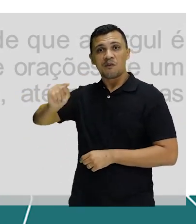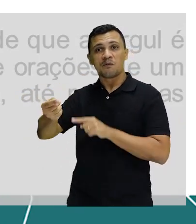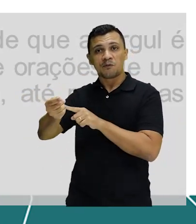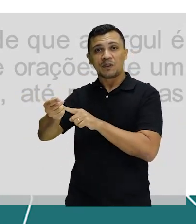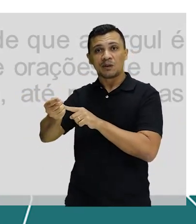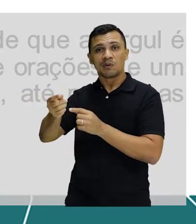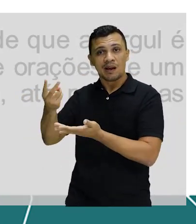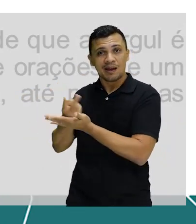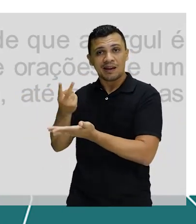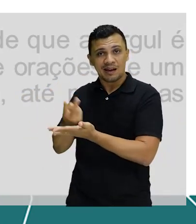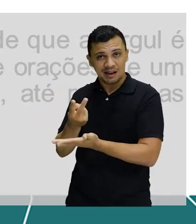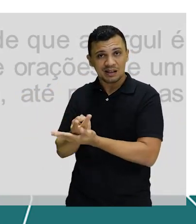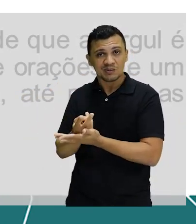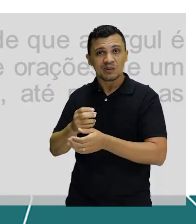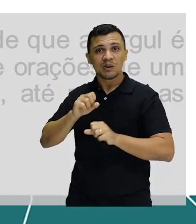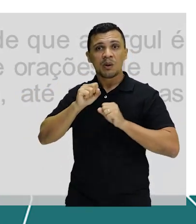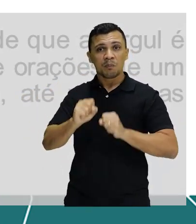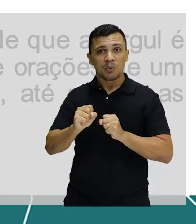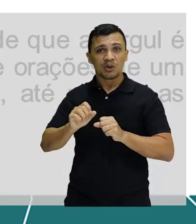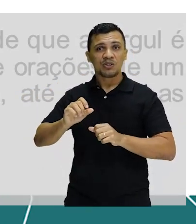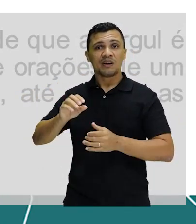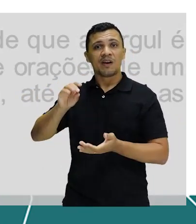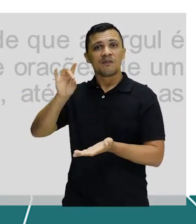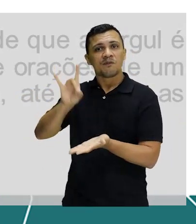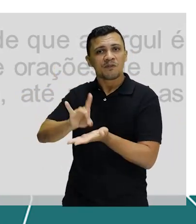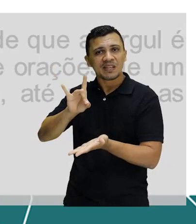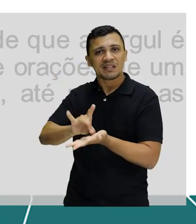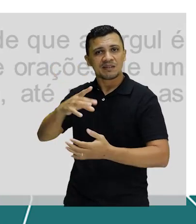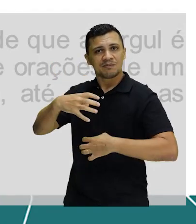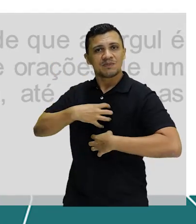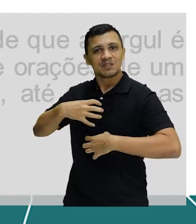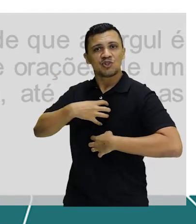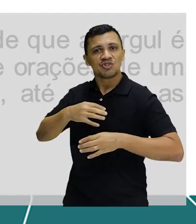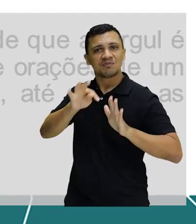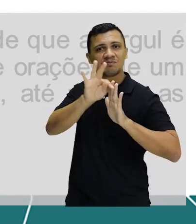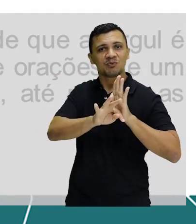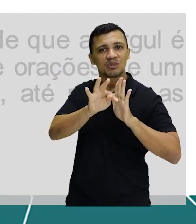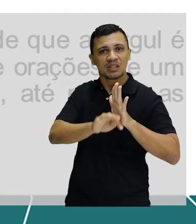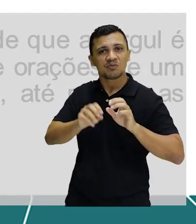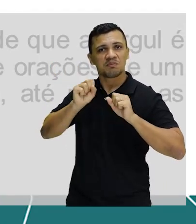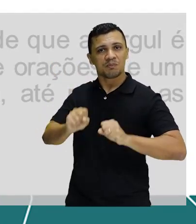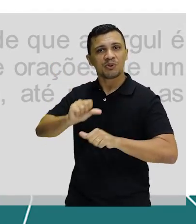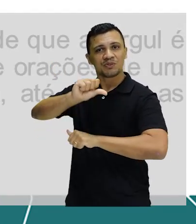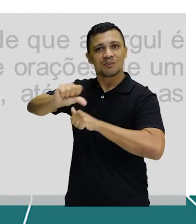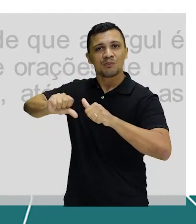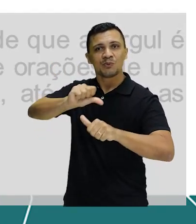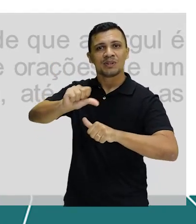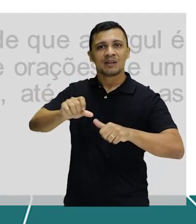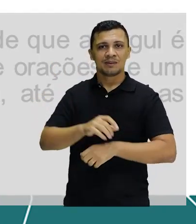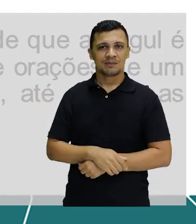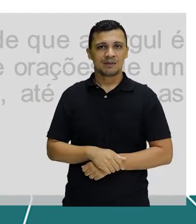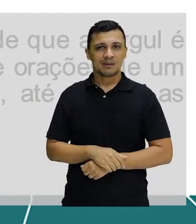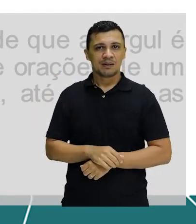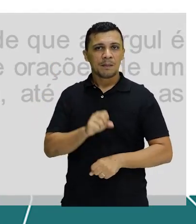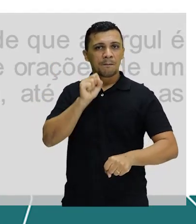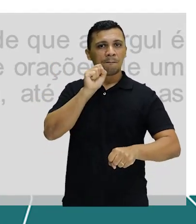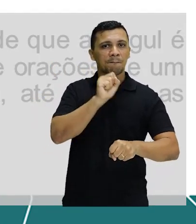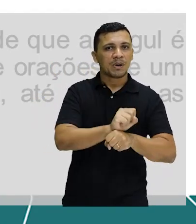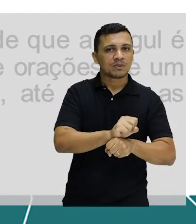pontuação altera e até distorce o real sentido que um texto pretende passar. Nada de pausa para